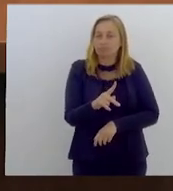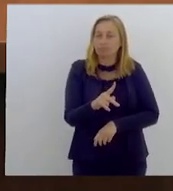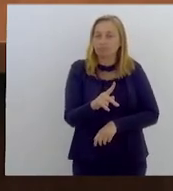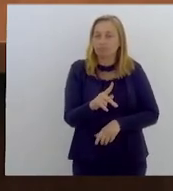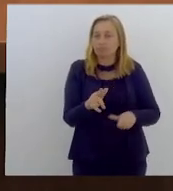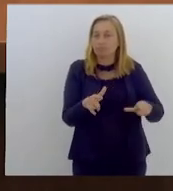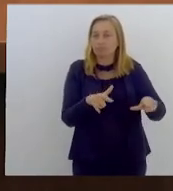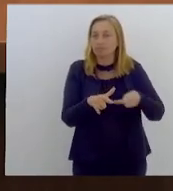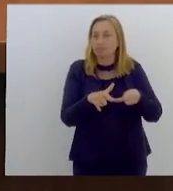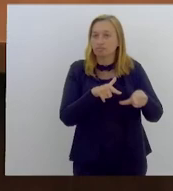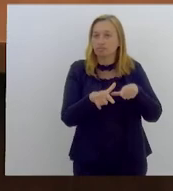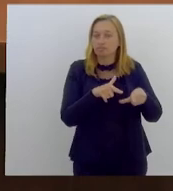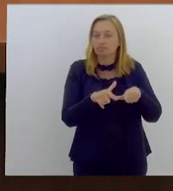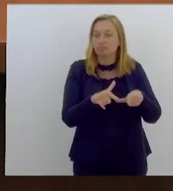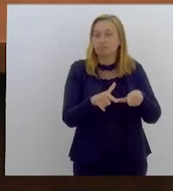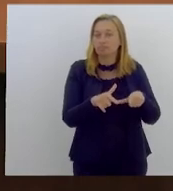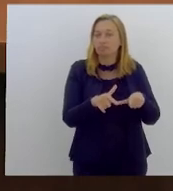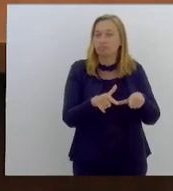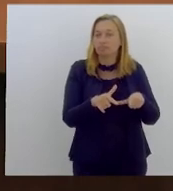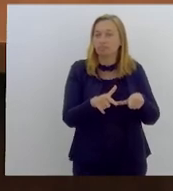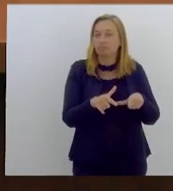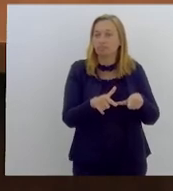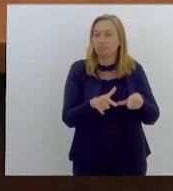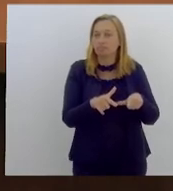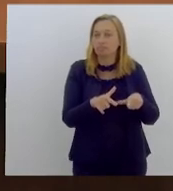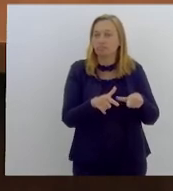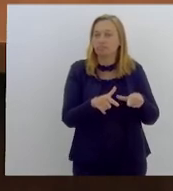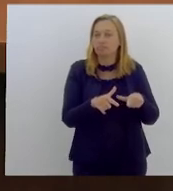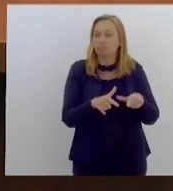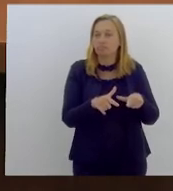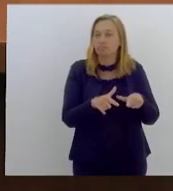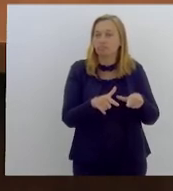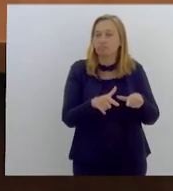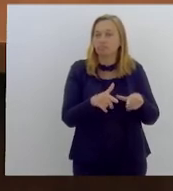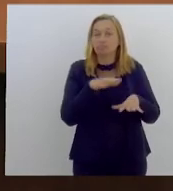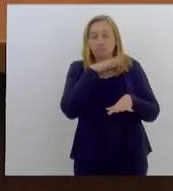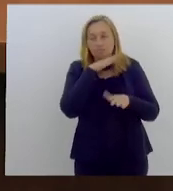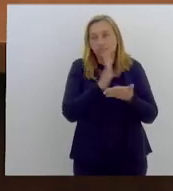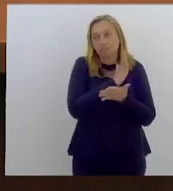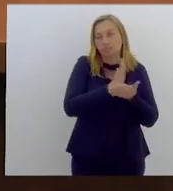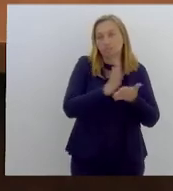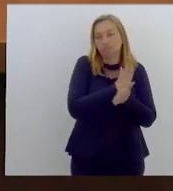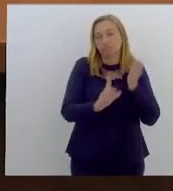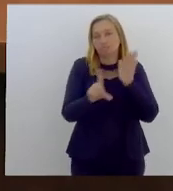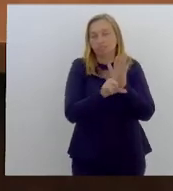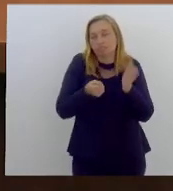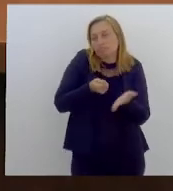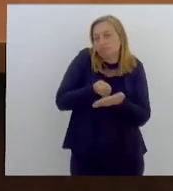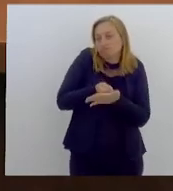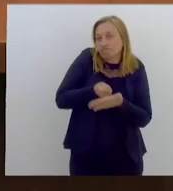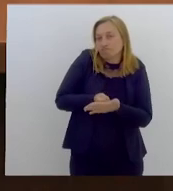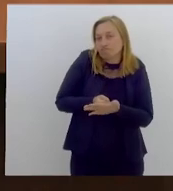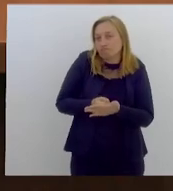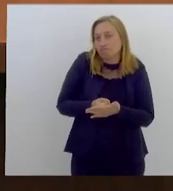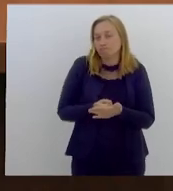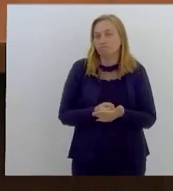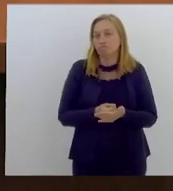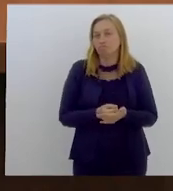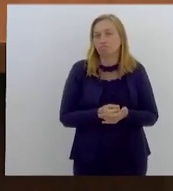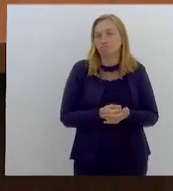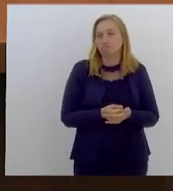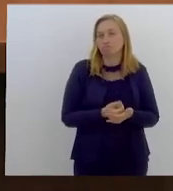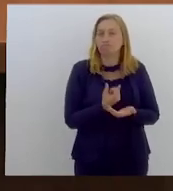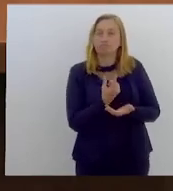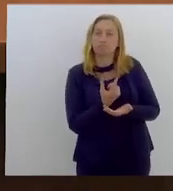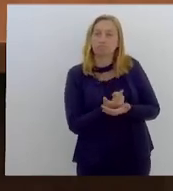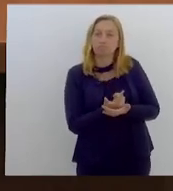atribuição, ela foi muito intransigente com alguns pontos da lei e exigiram que houvesse reserva legal, por exemplo, na